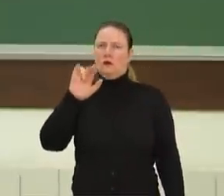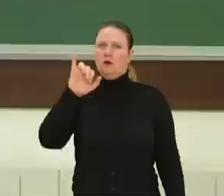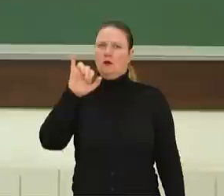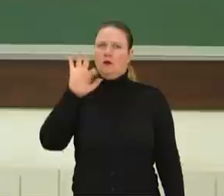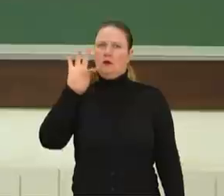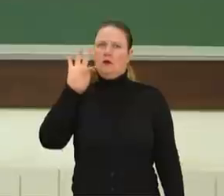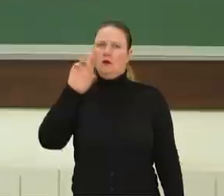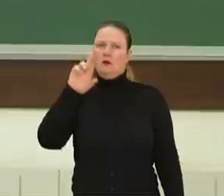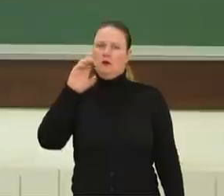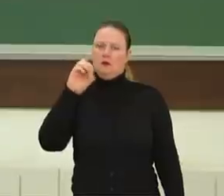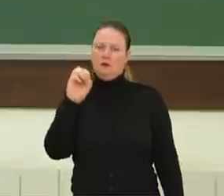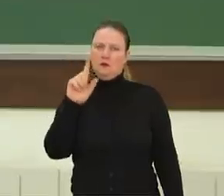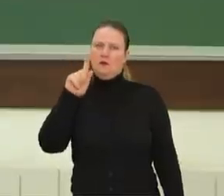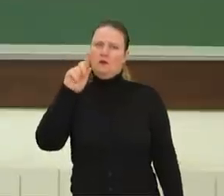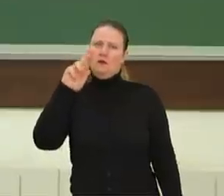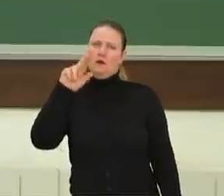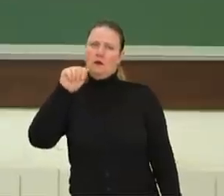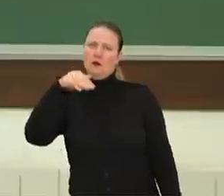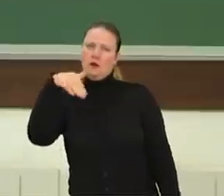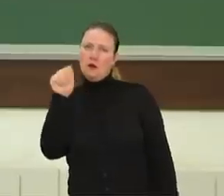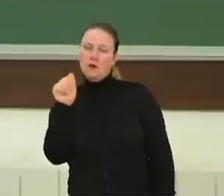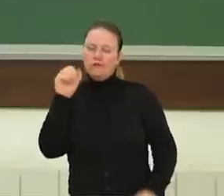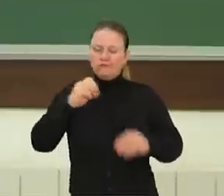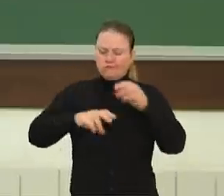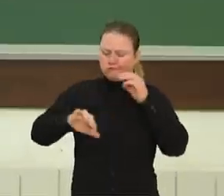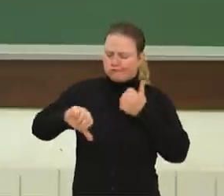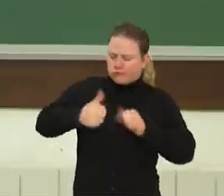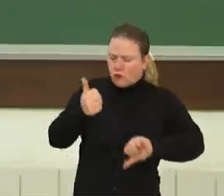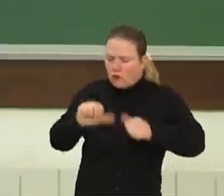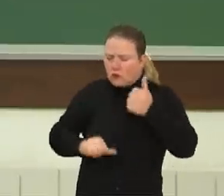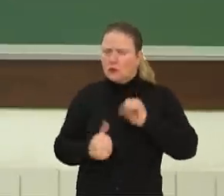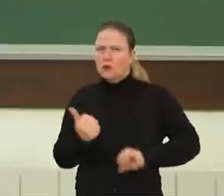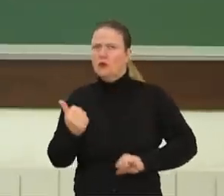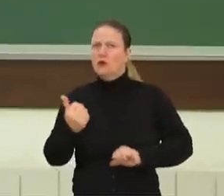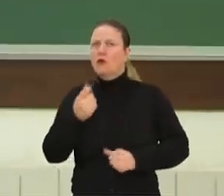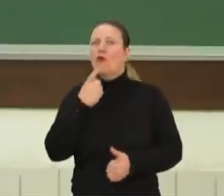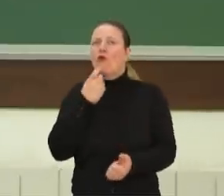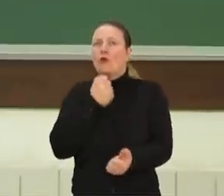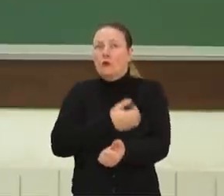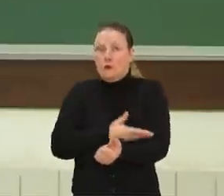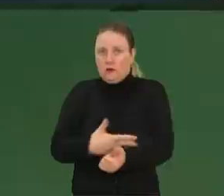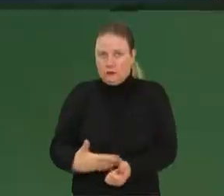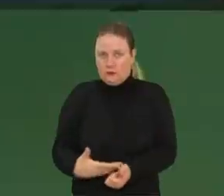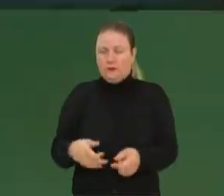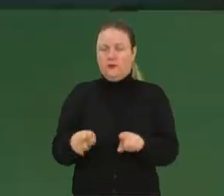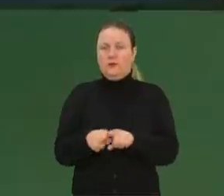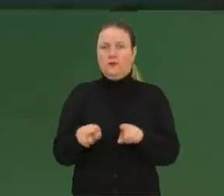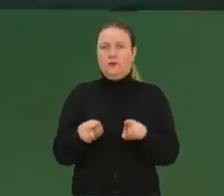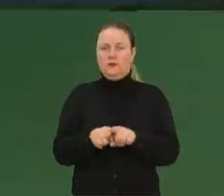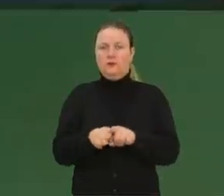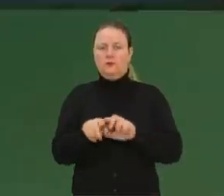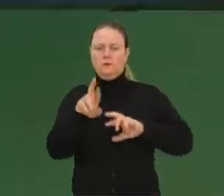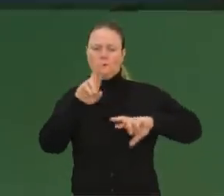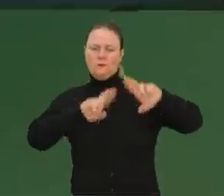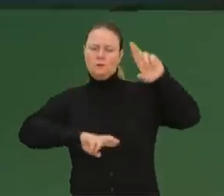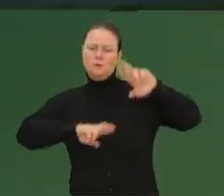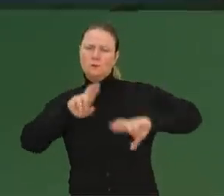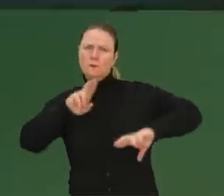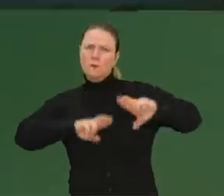que vai analisar os glóbulos vermelhos, tá? A parte do hemograma, então, que